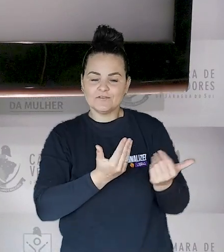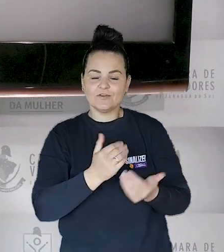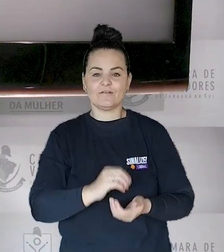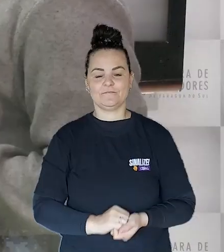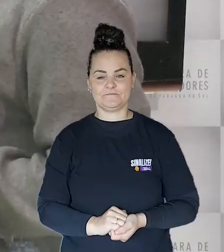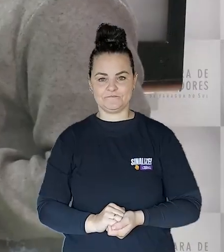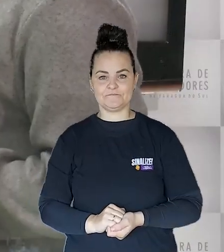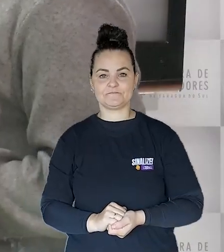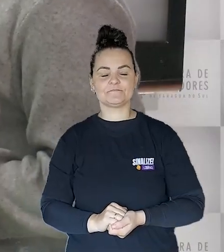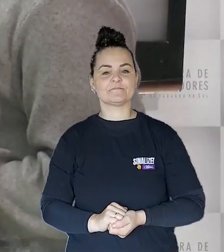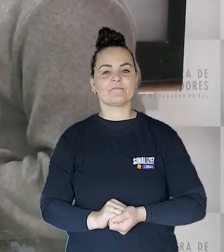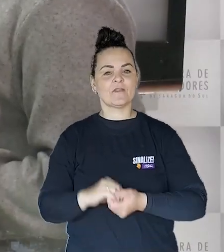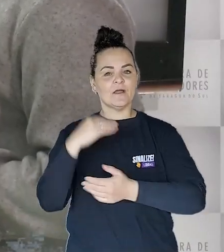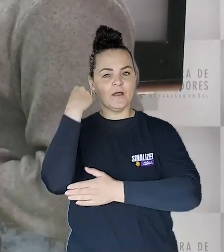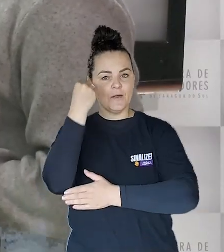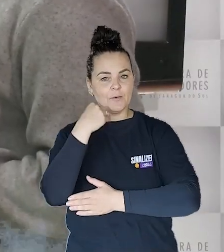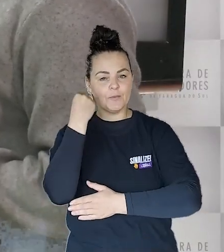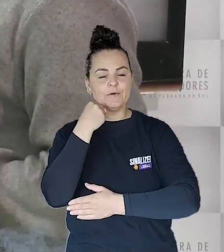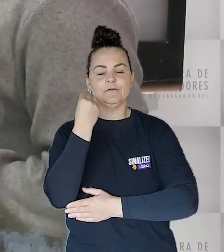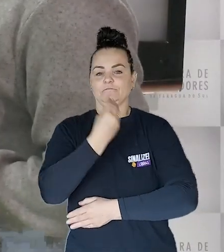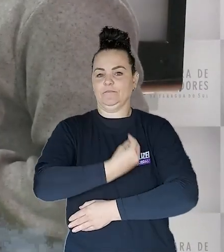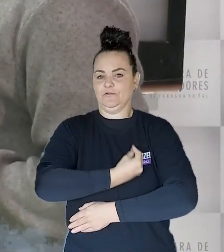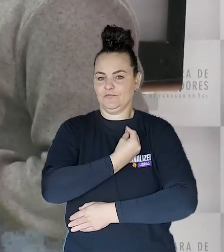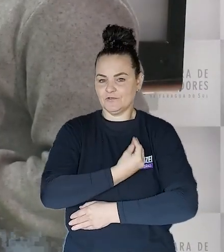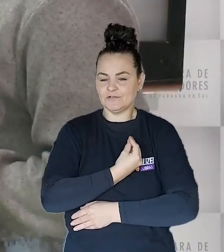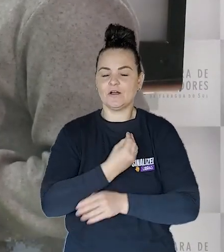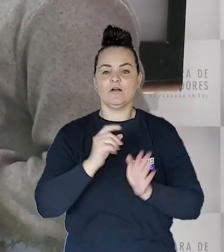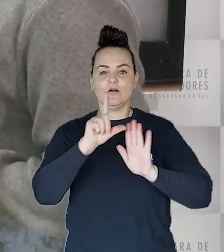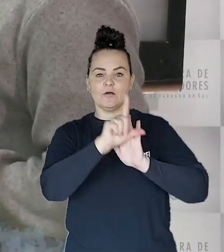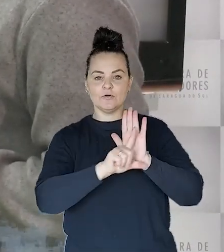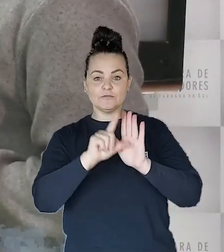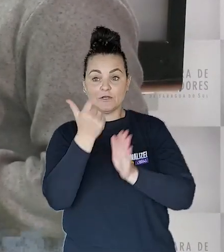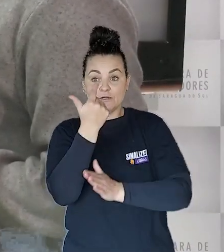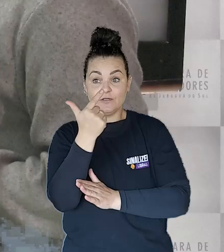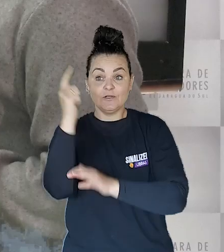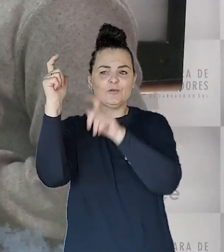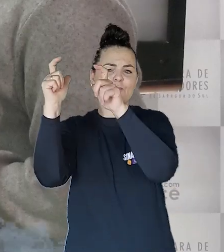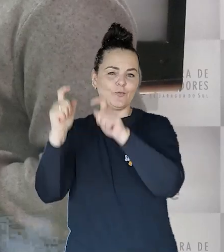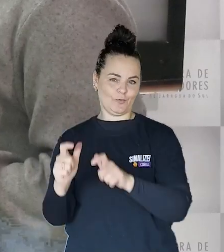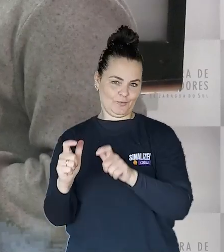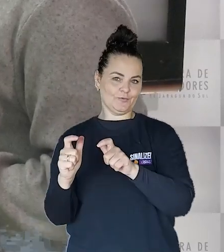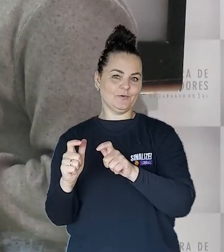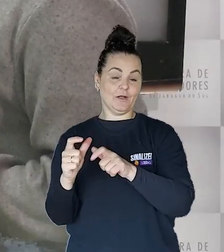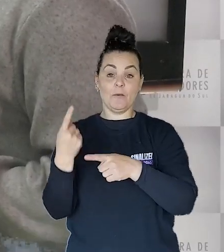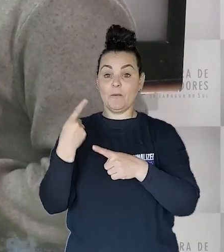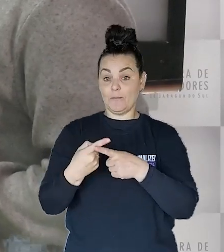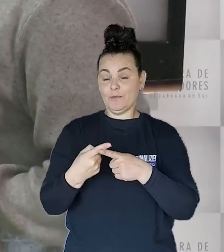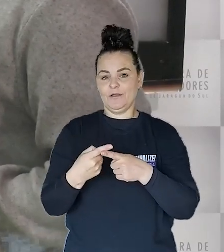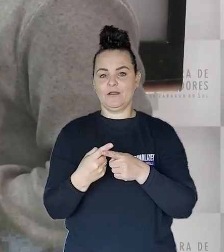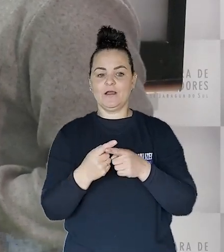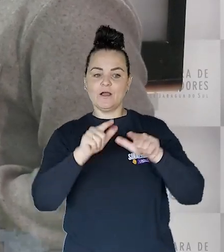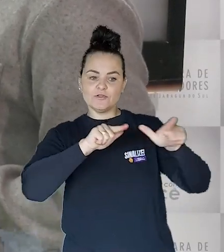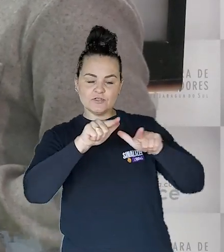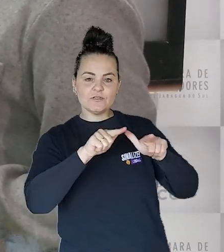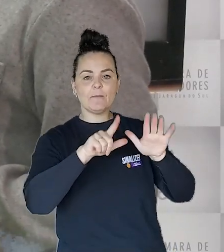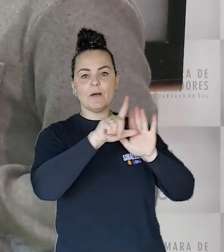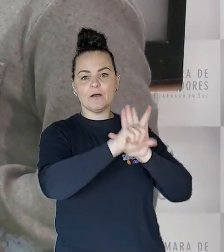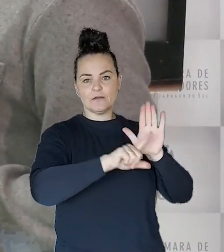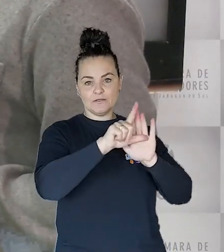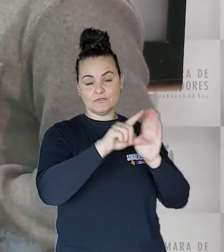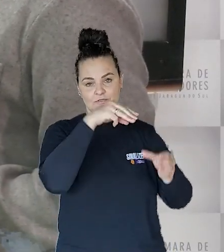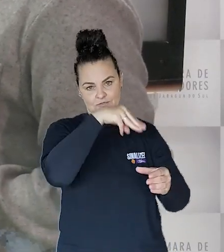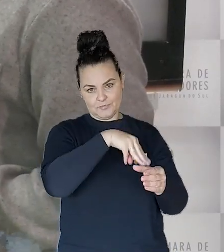os jovens é uma oportunidade deles poderem vivenciar o legislativo em uma outra esfera né nós trabalhamos com